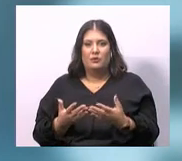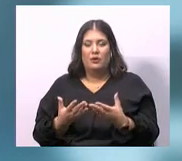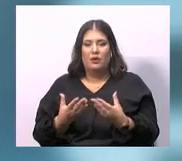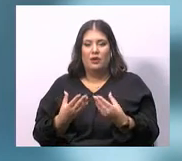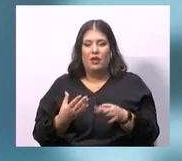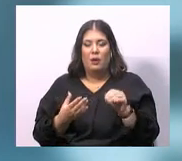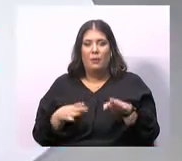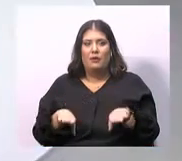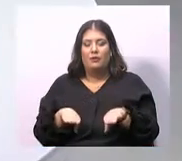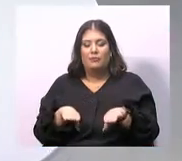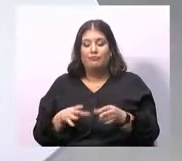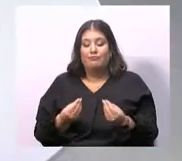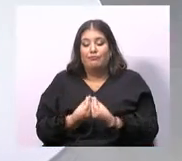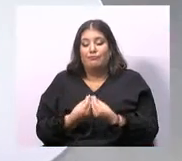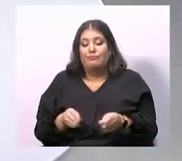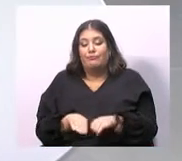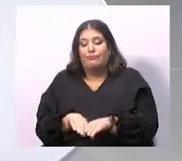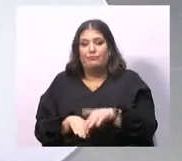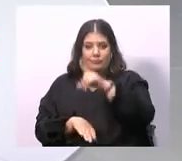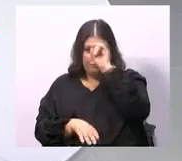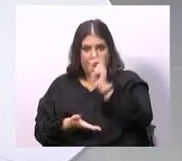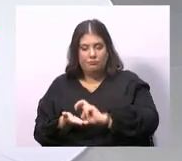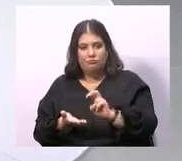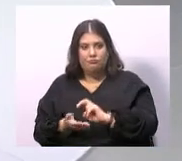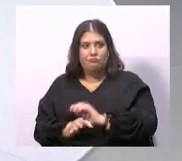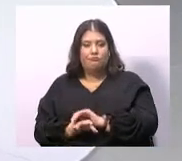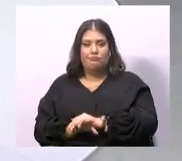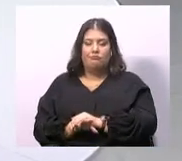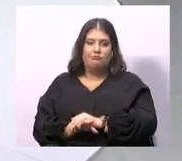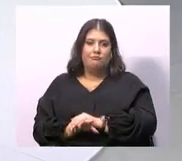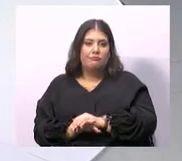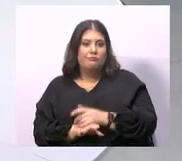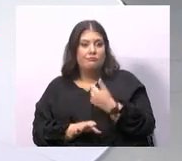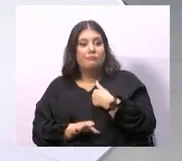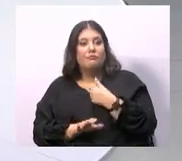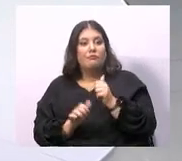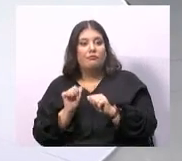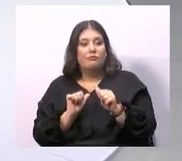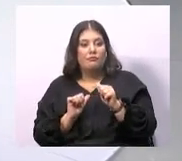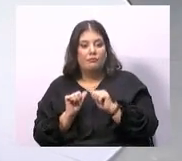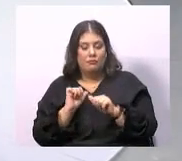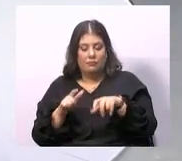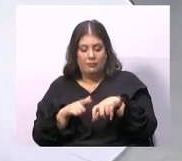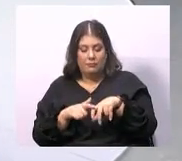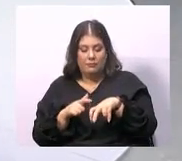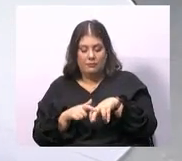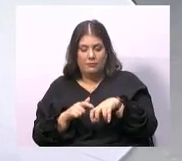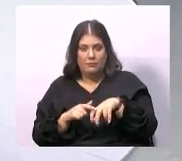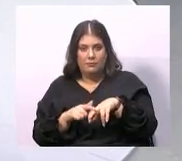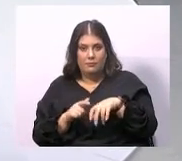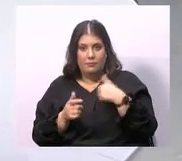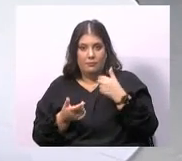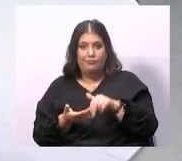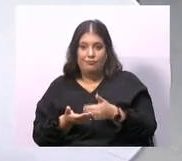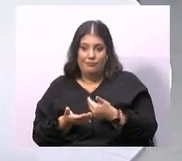juntos e muita dificuldade em andar. Porque é para ser operada aos joelhos e tenho estado a esperar